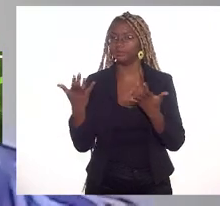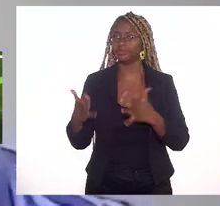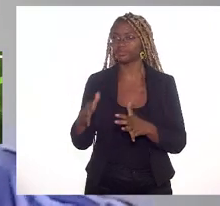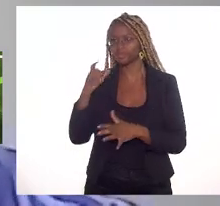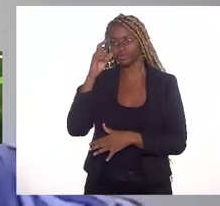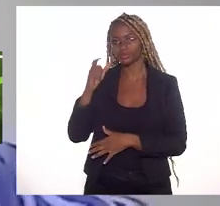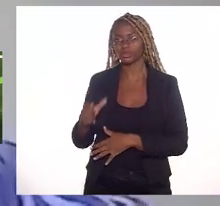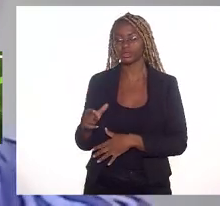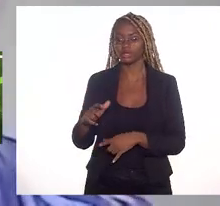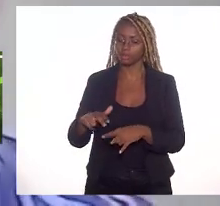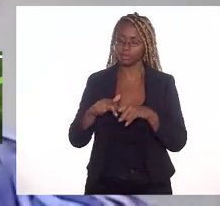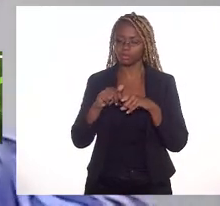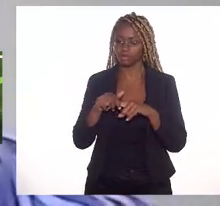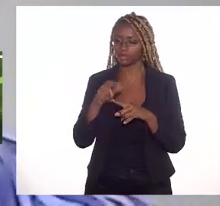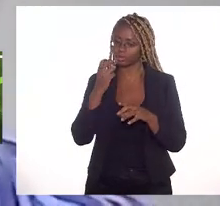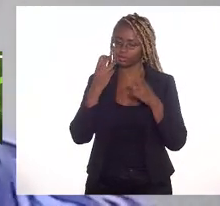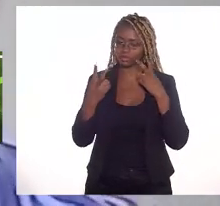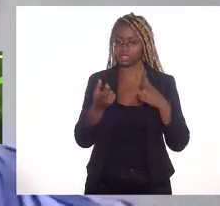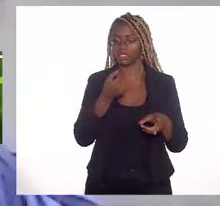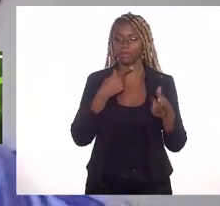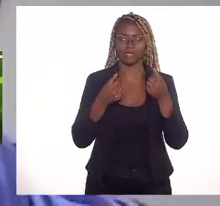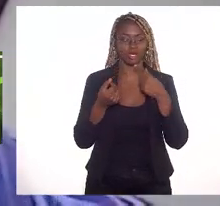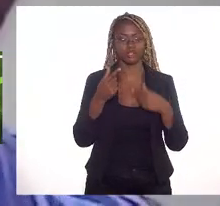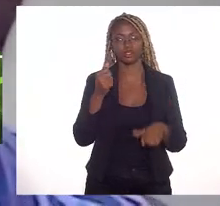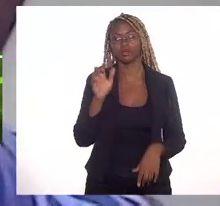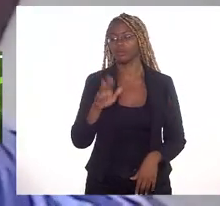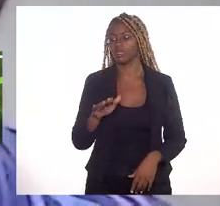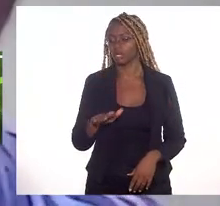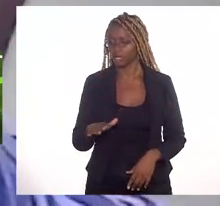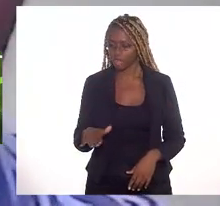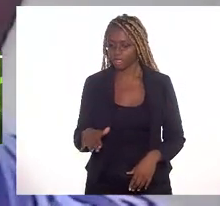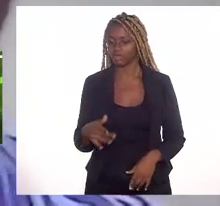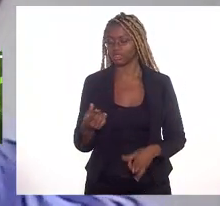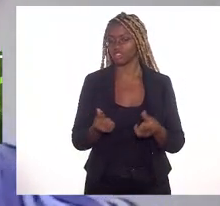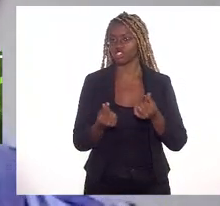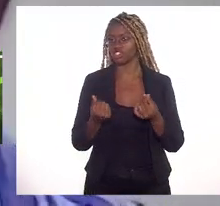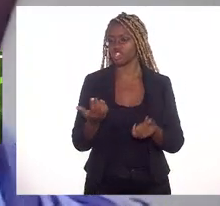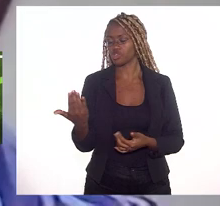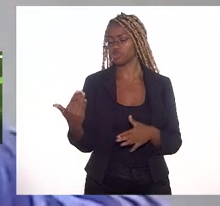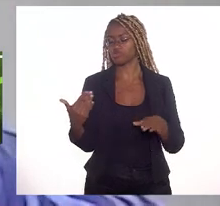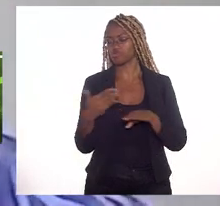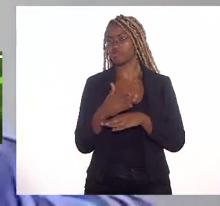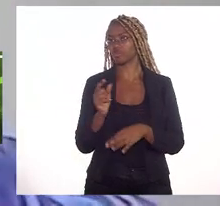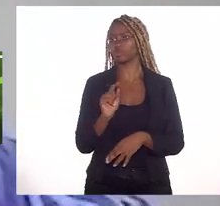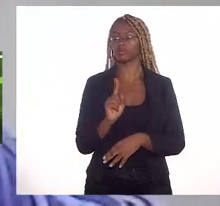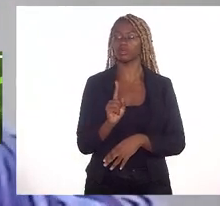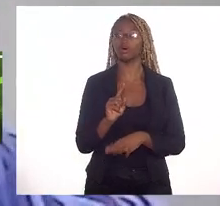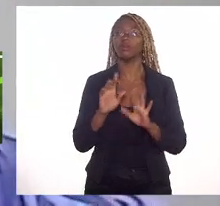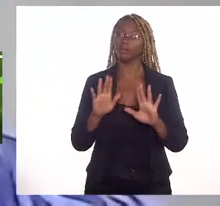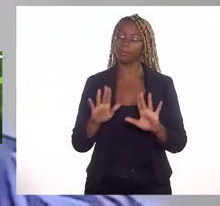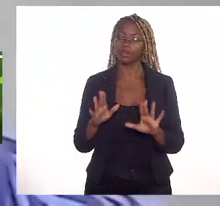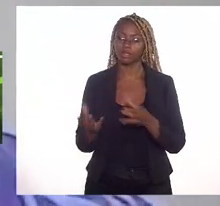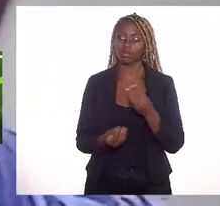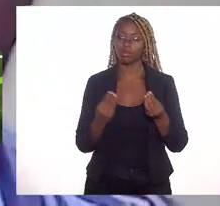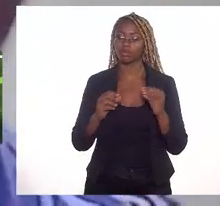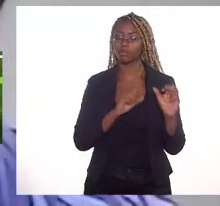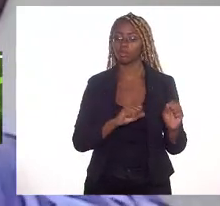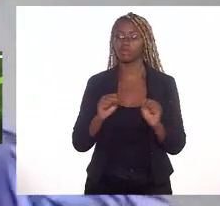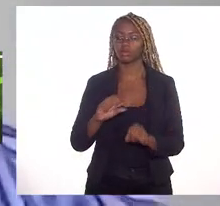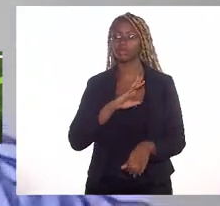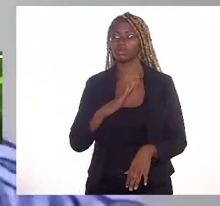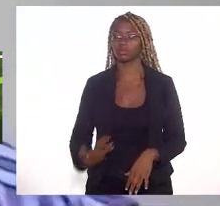vista que certos medicamentos têm baixa rentabilidade. Então, é muito importante saber como que o poder público pode